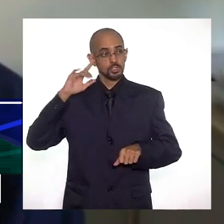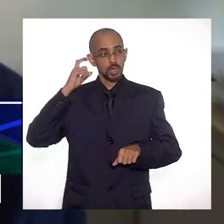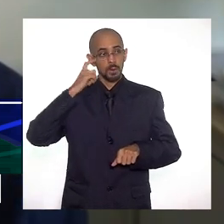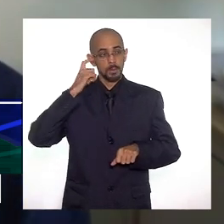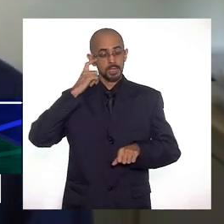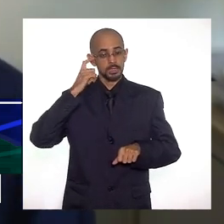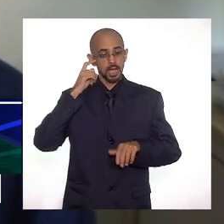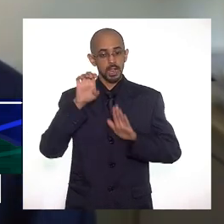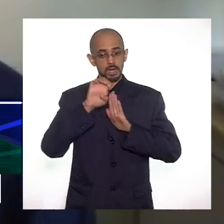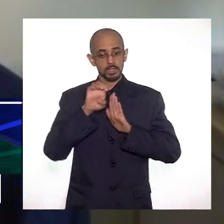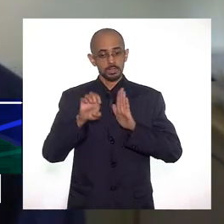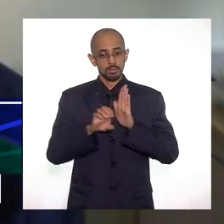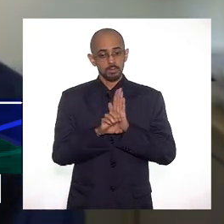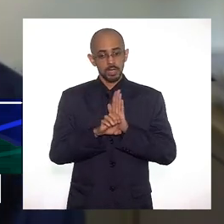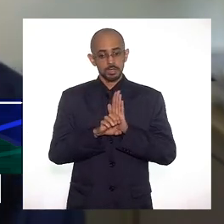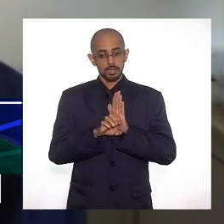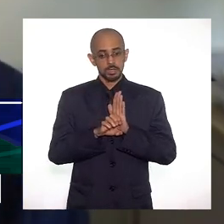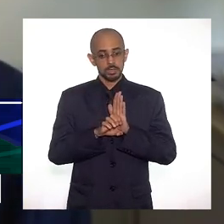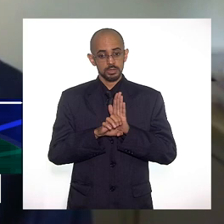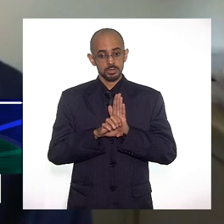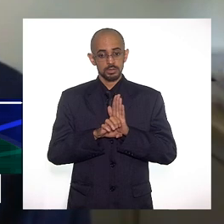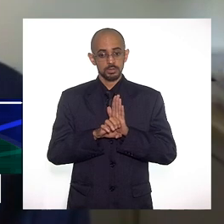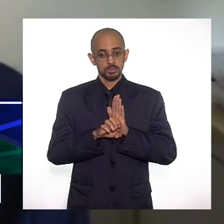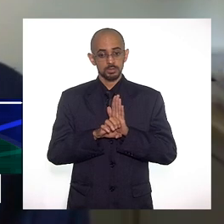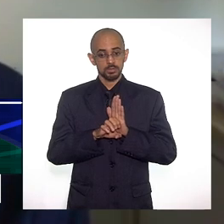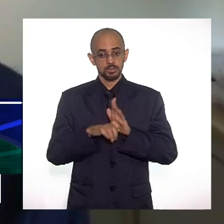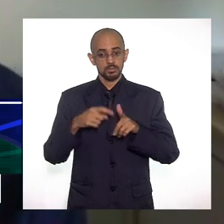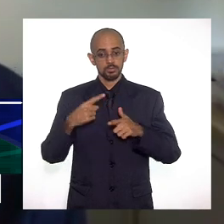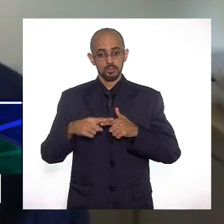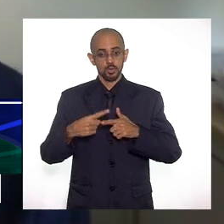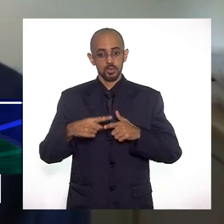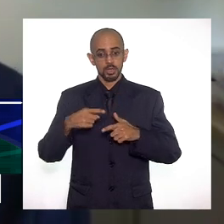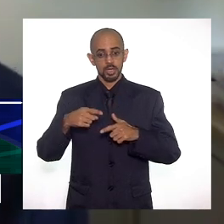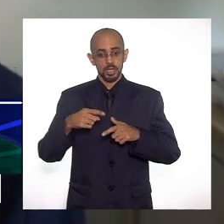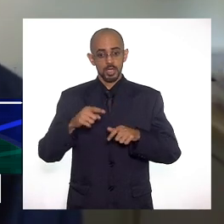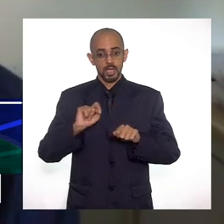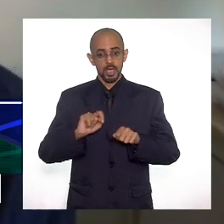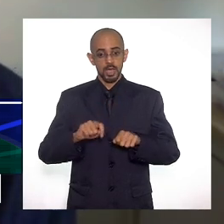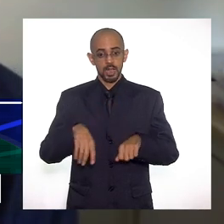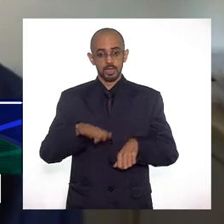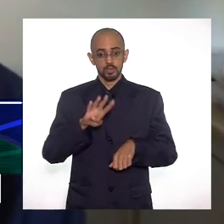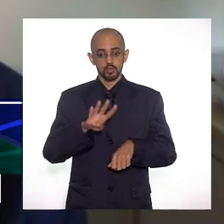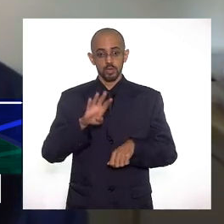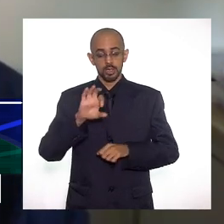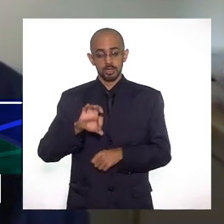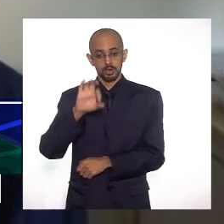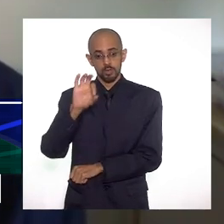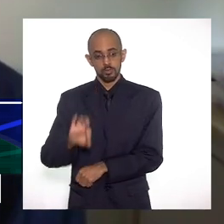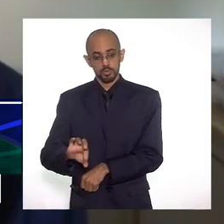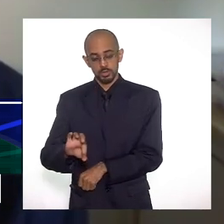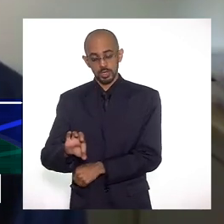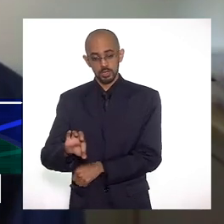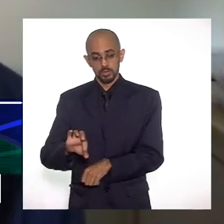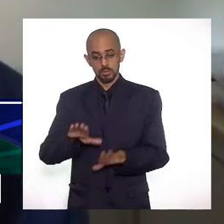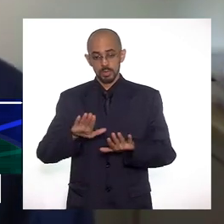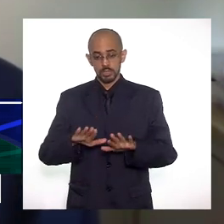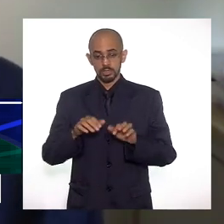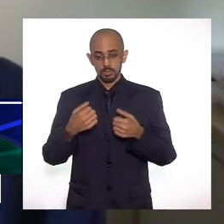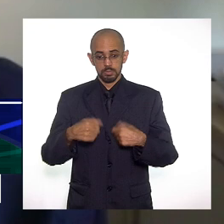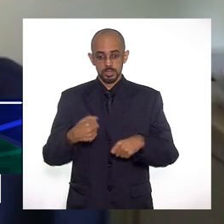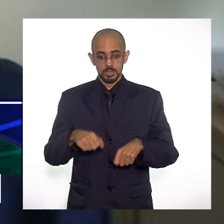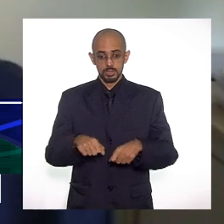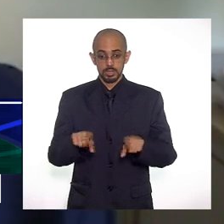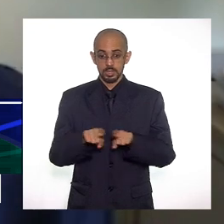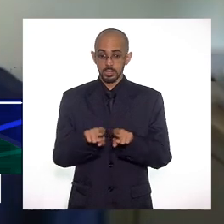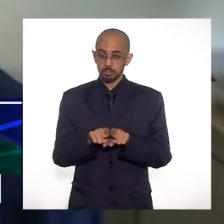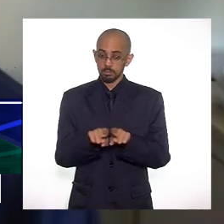produzi para a Defensoria, no sentido de que ela está dentro dos 49%, mas que precisa também ela ter